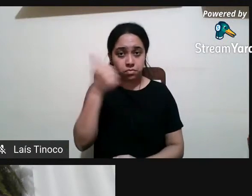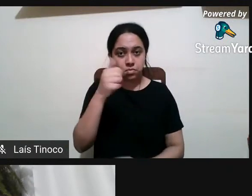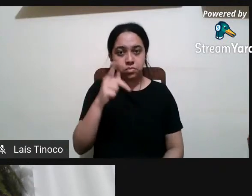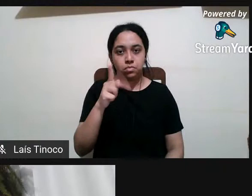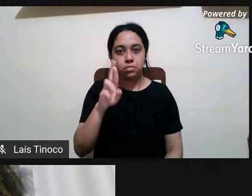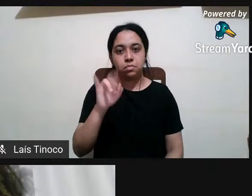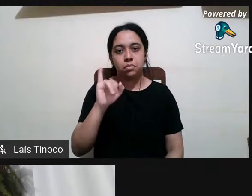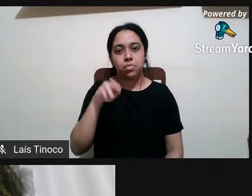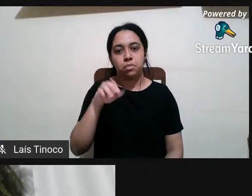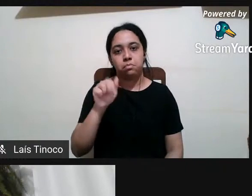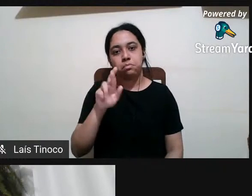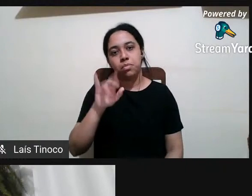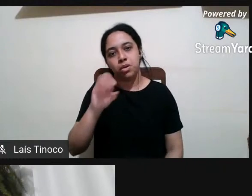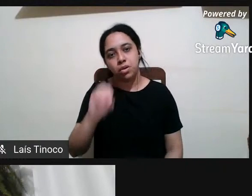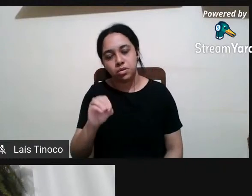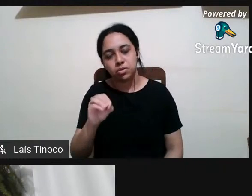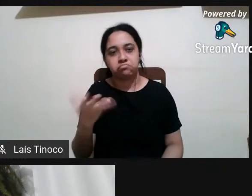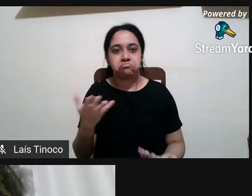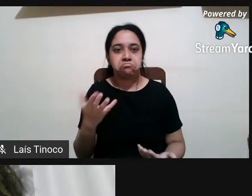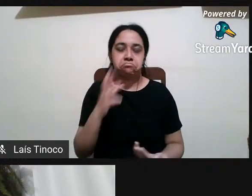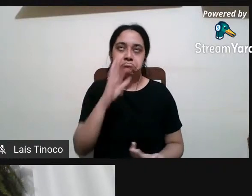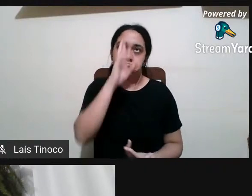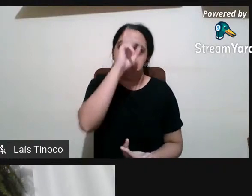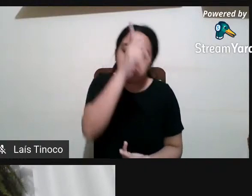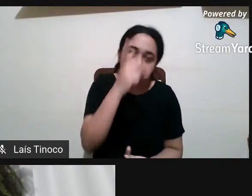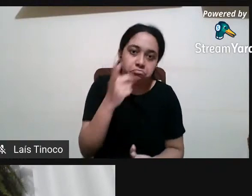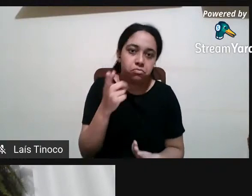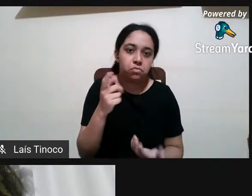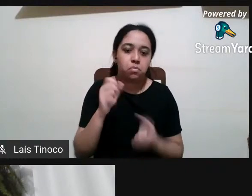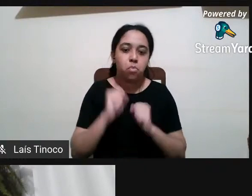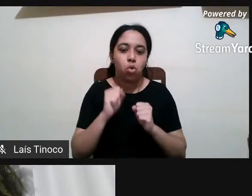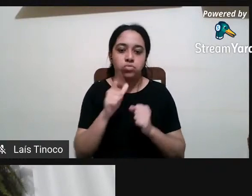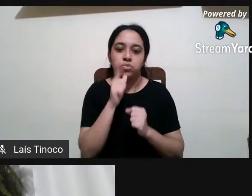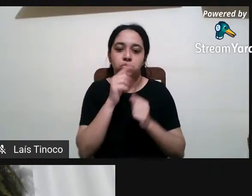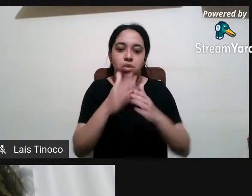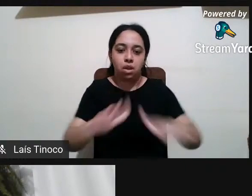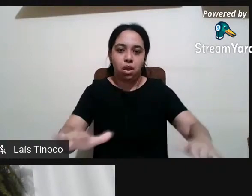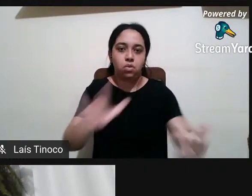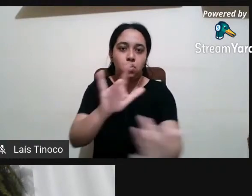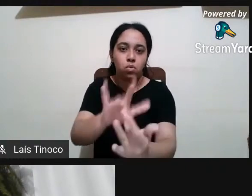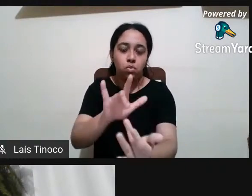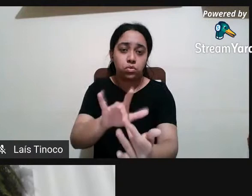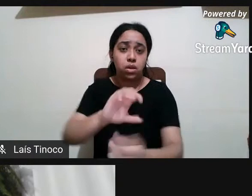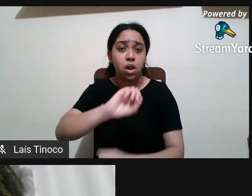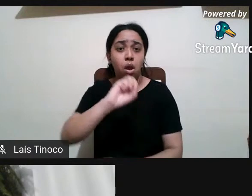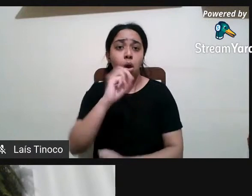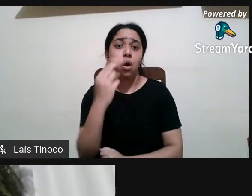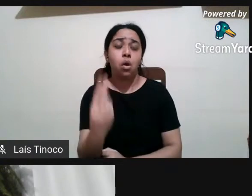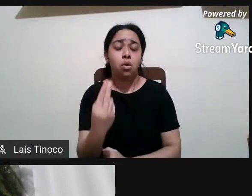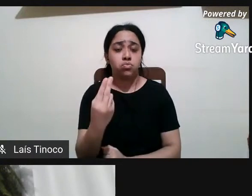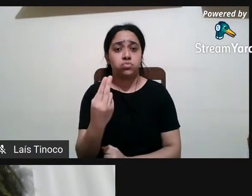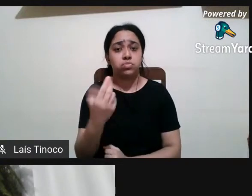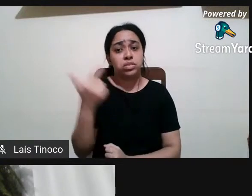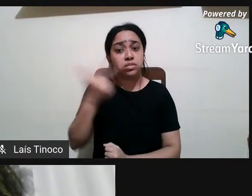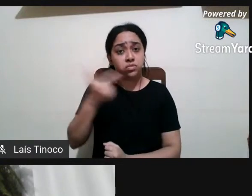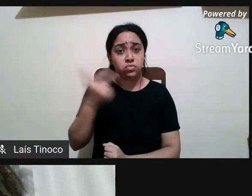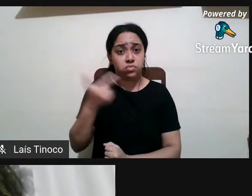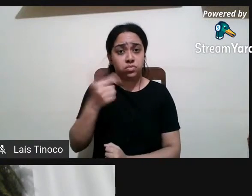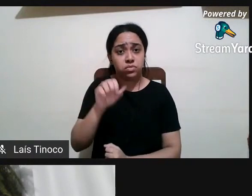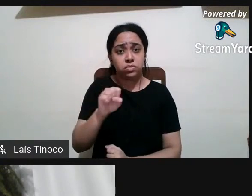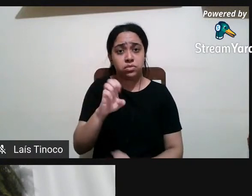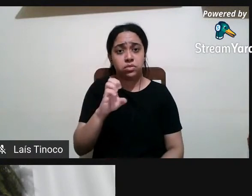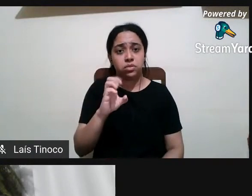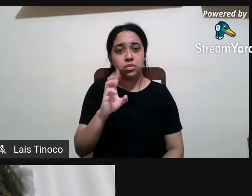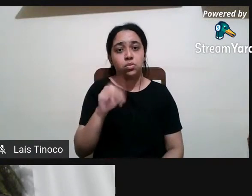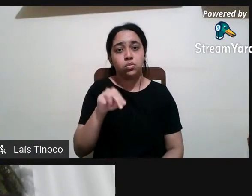acidente, o pellet chegar até o corpo hídrico, ou seja pela fragmentação do microplástico secundário, ou seja, o macroplástico se